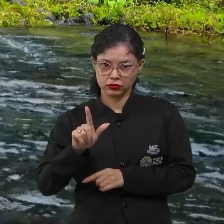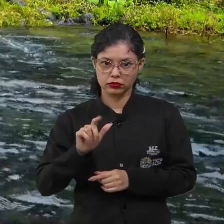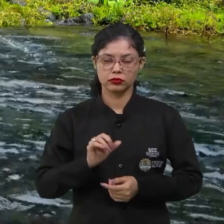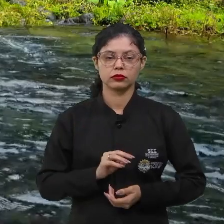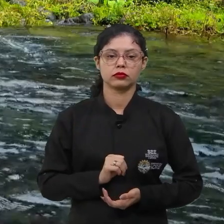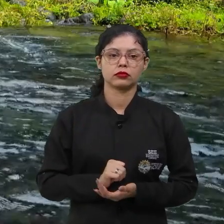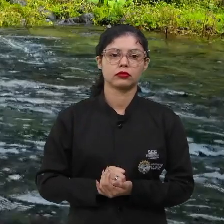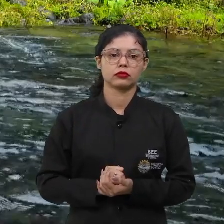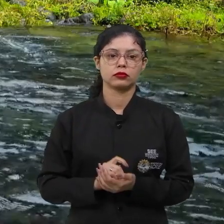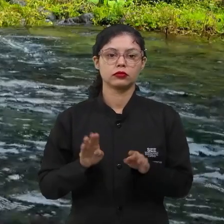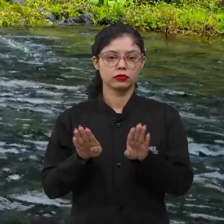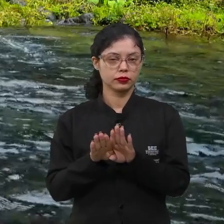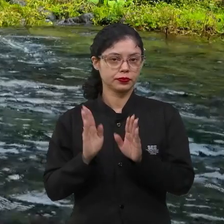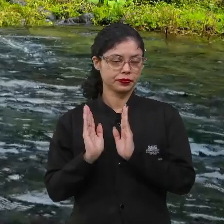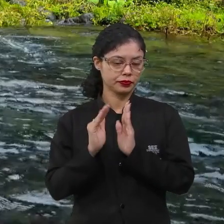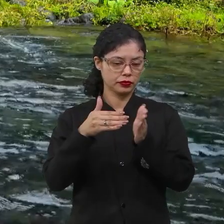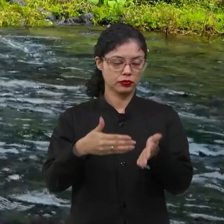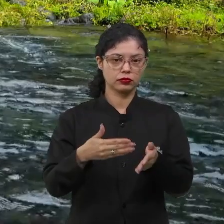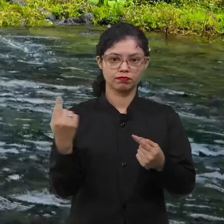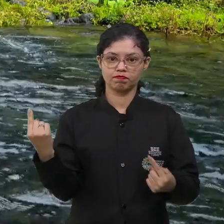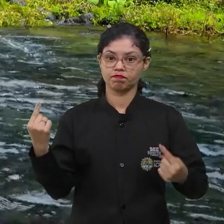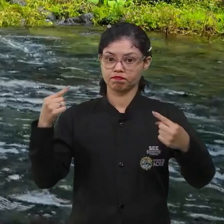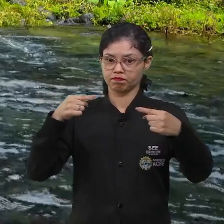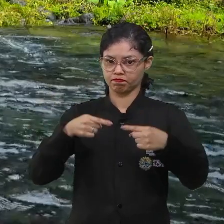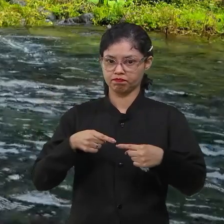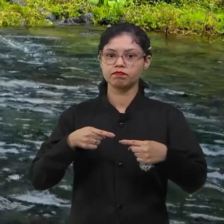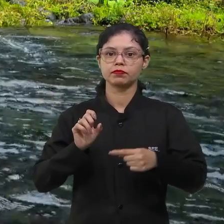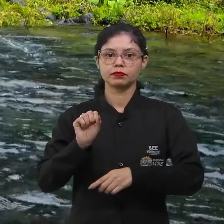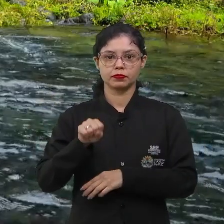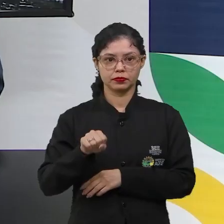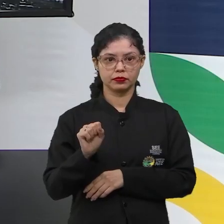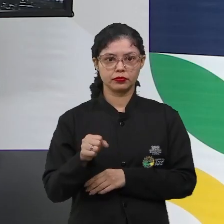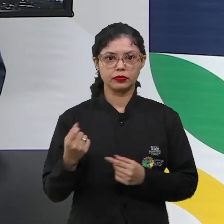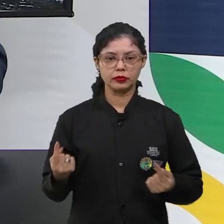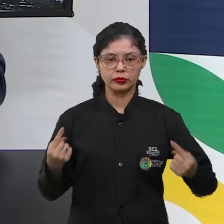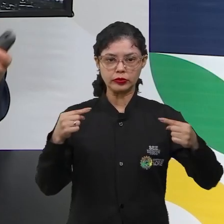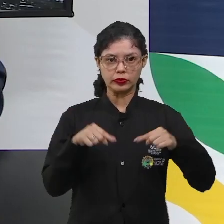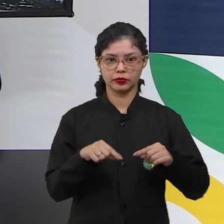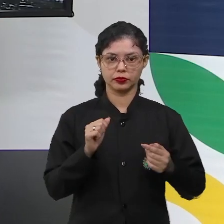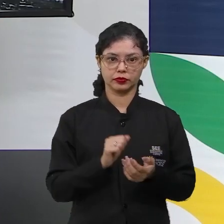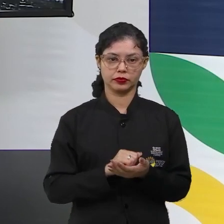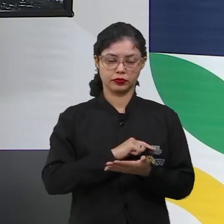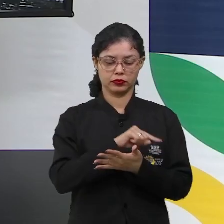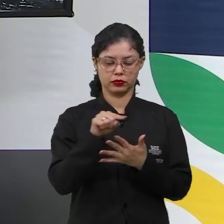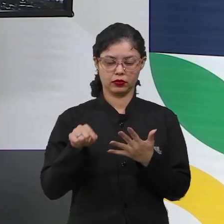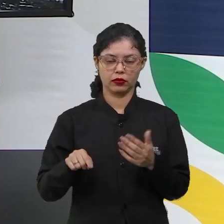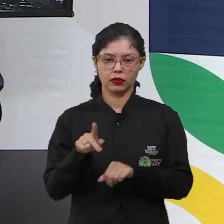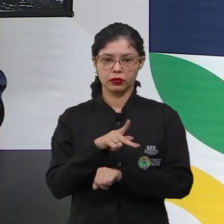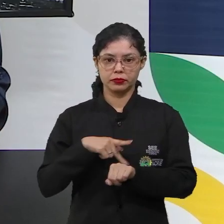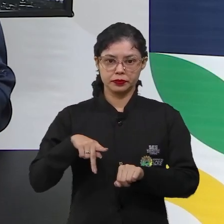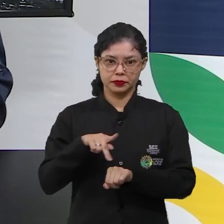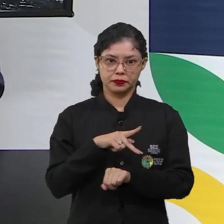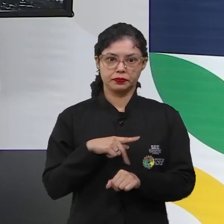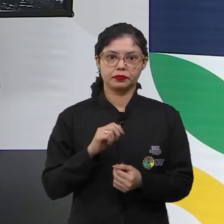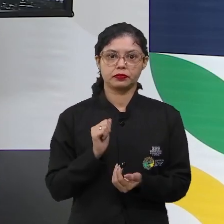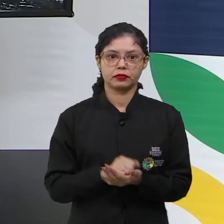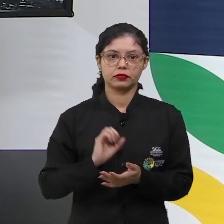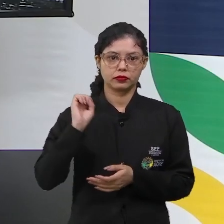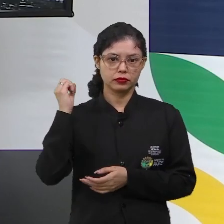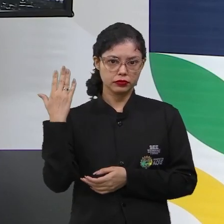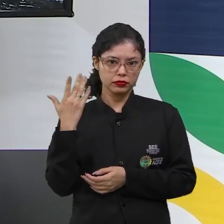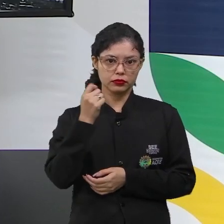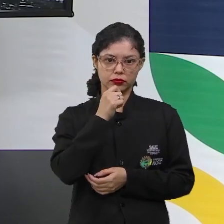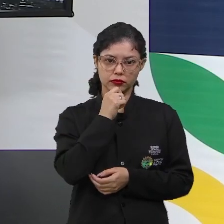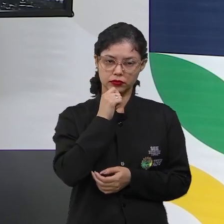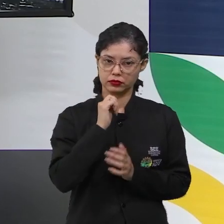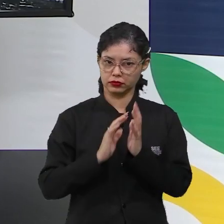tornam-se também alvos de disputas. Sim, disputas entre diversos países. É o caso de